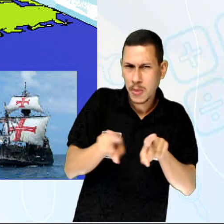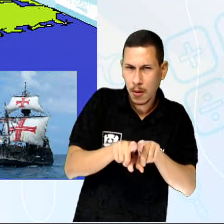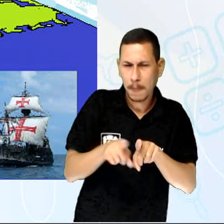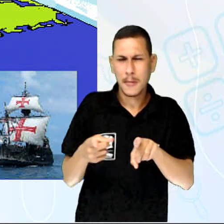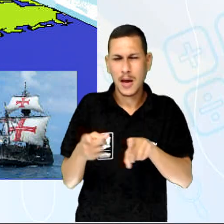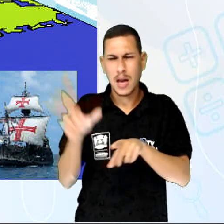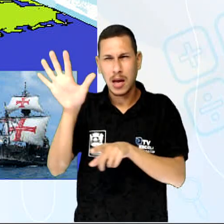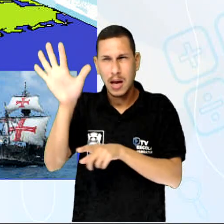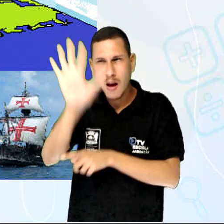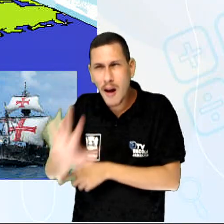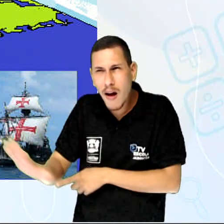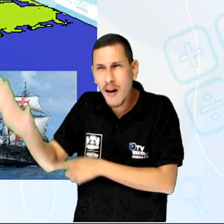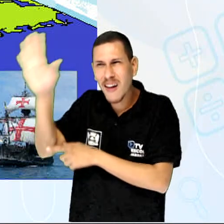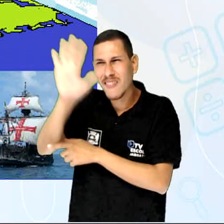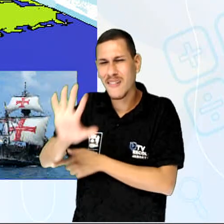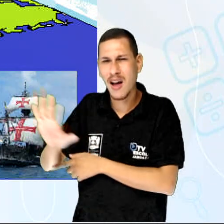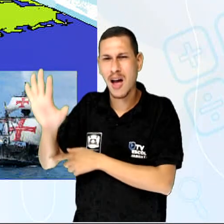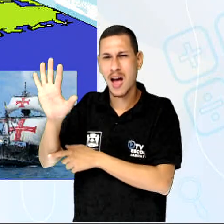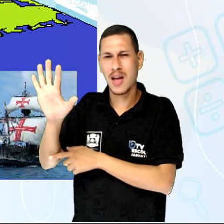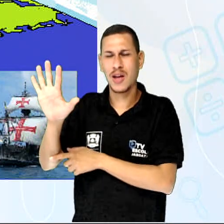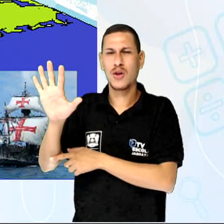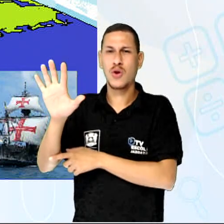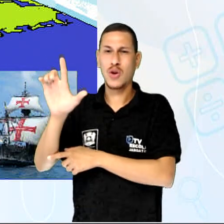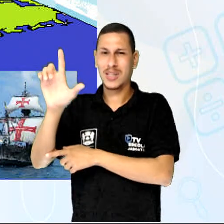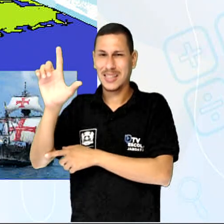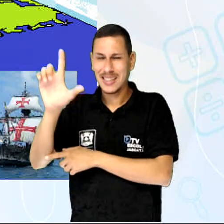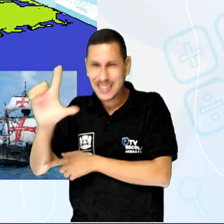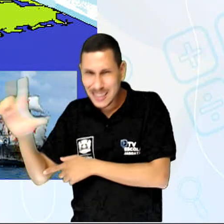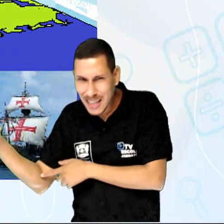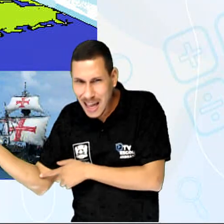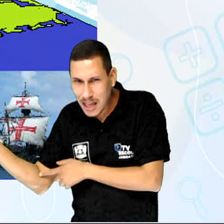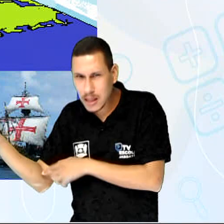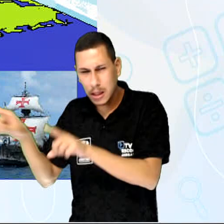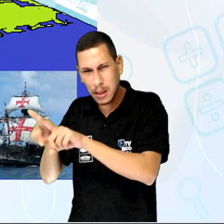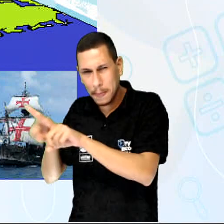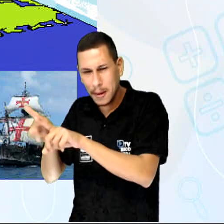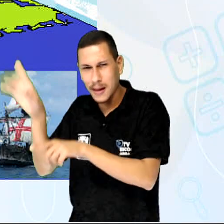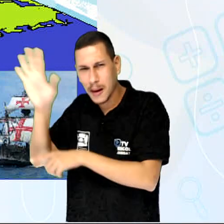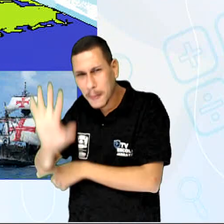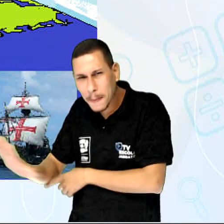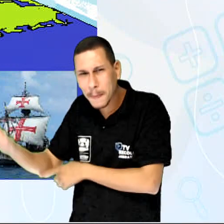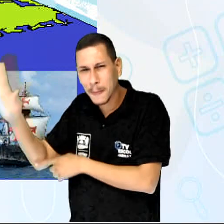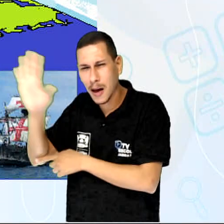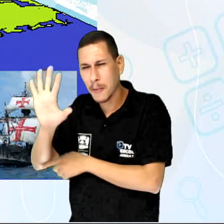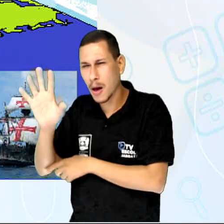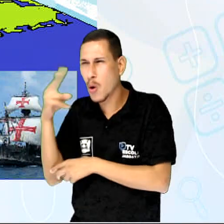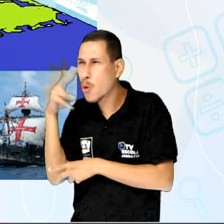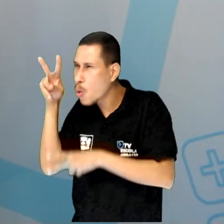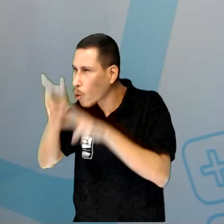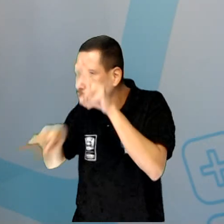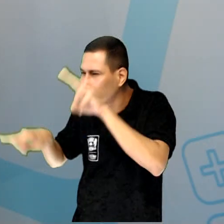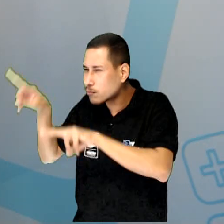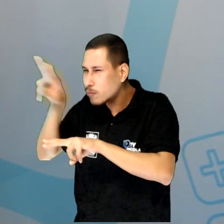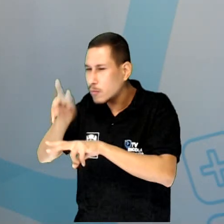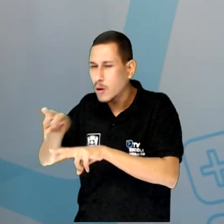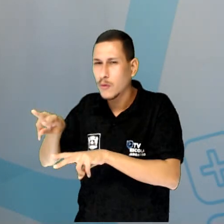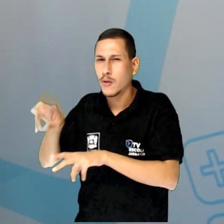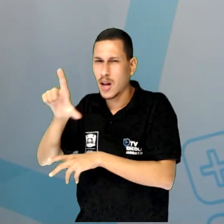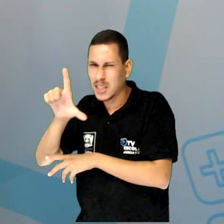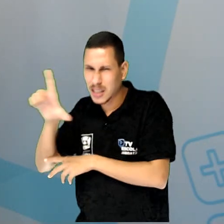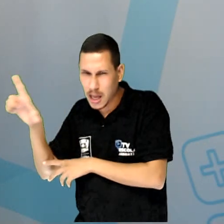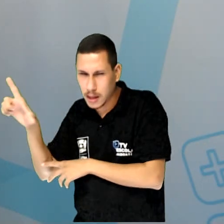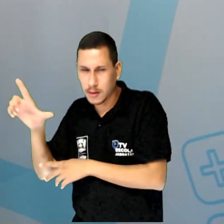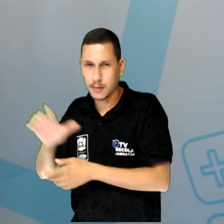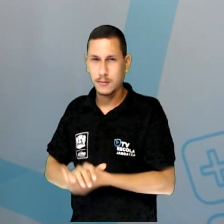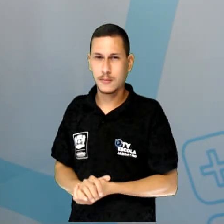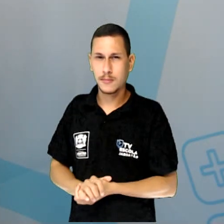da parte leste do mapa. Se você puder observar aqui, dando um foco aqui para mim um pouquinho, você vai ter